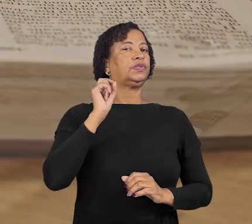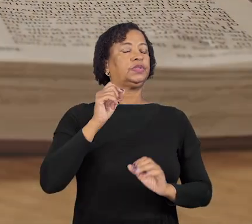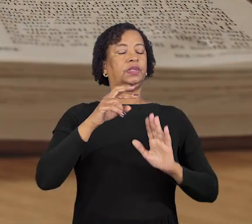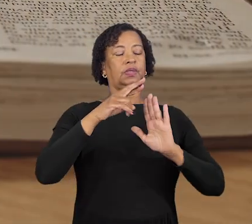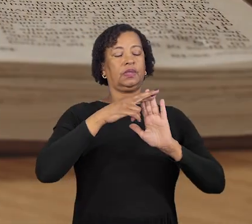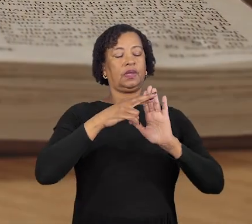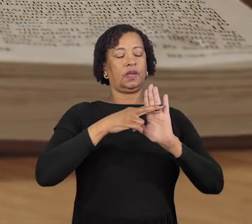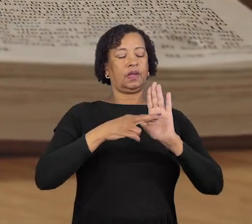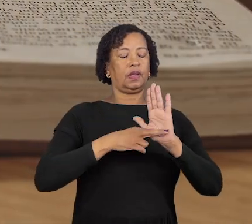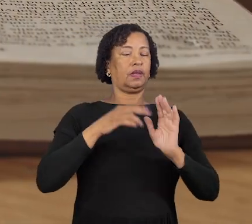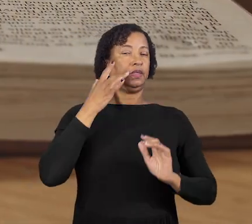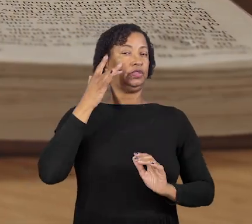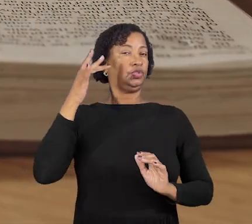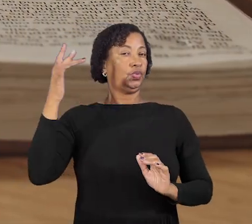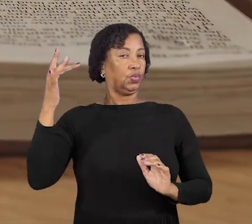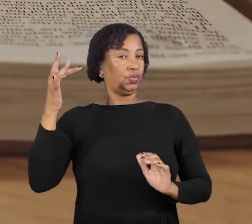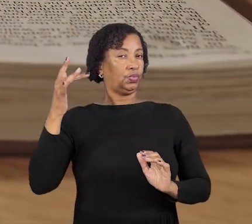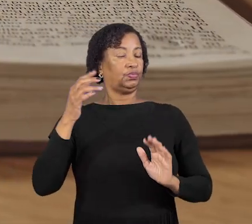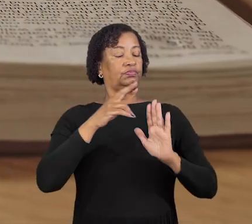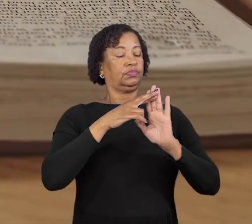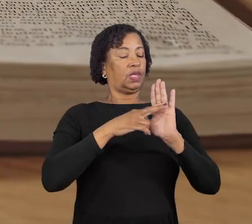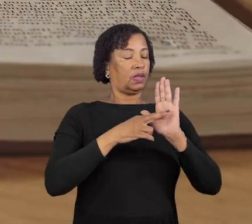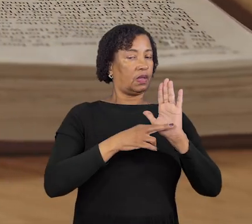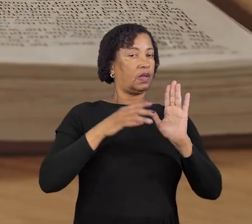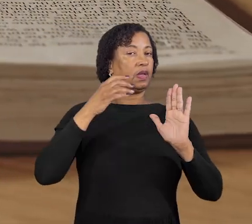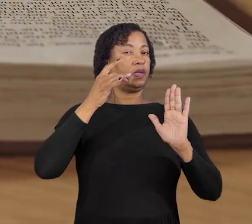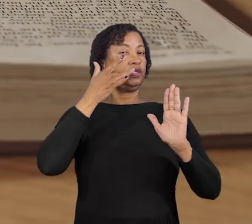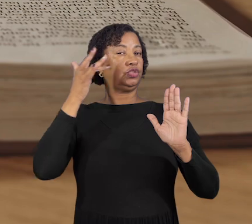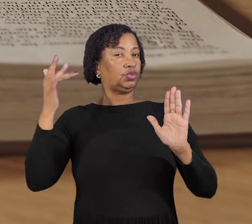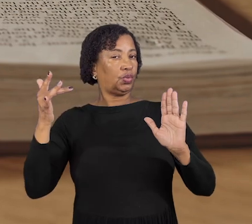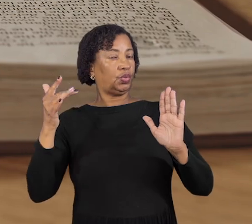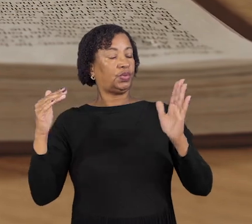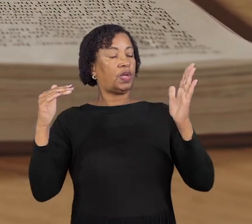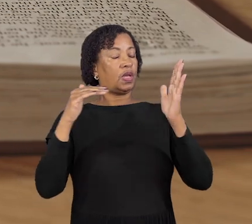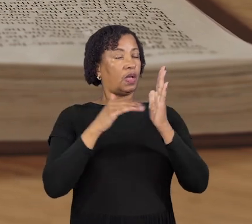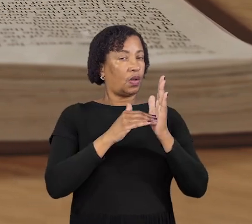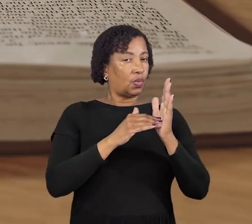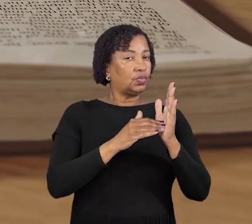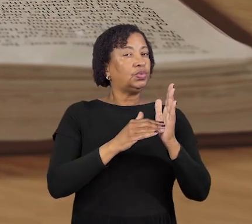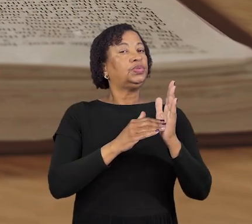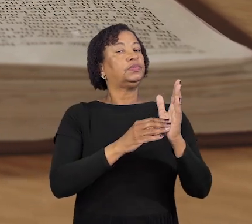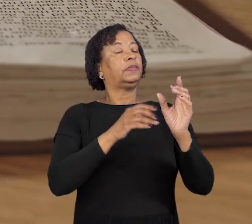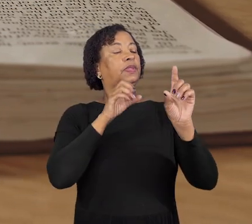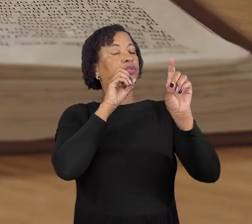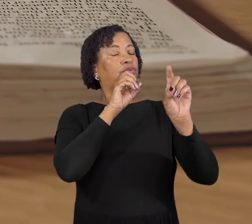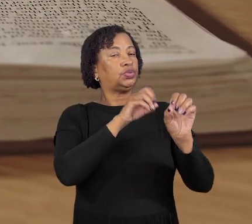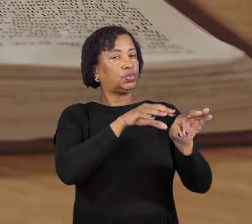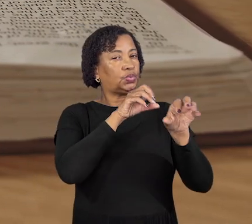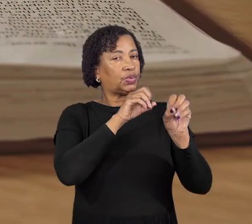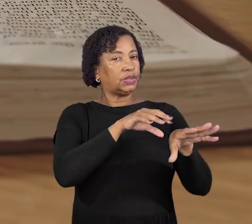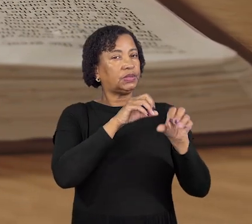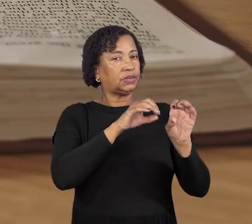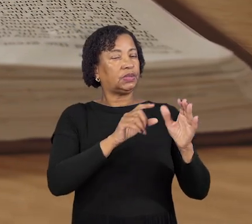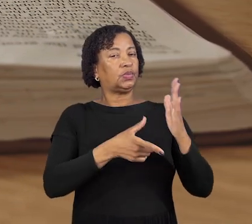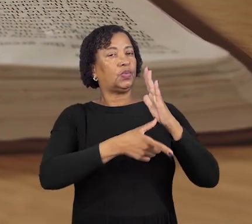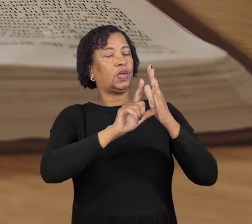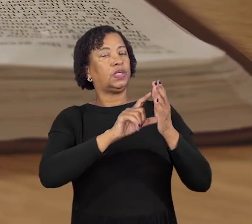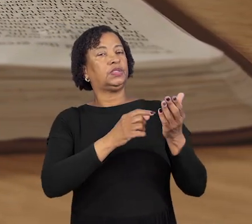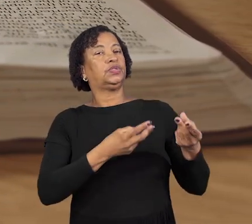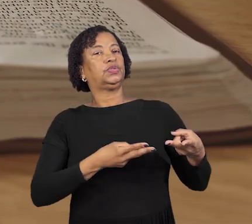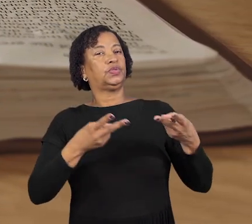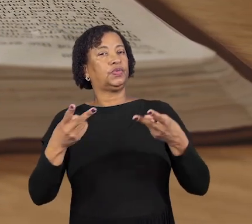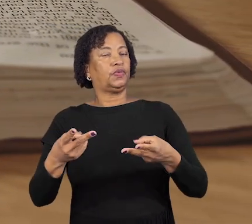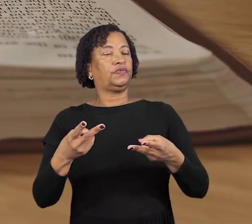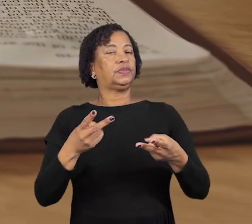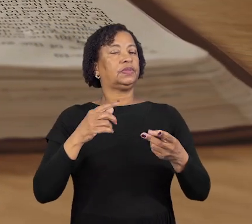as regras de ouro. As regras de ouro são a última parte do seu ensino antes de convidarmos a irmos à frente no primeiro